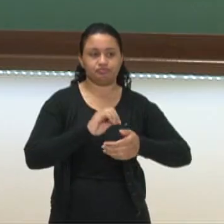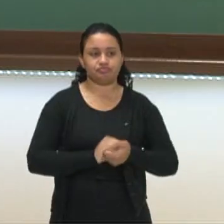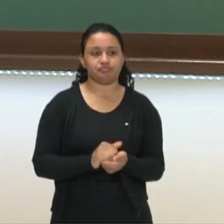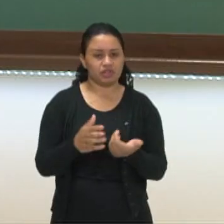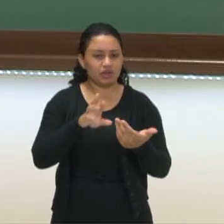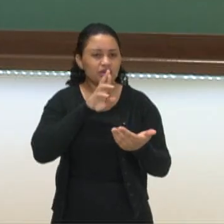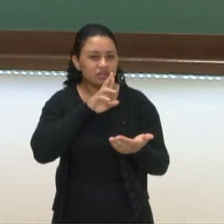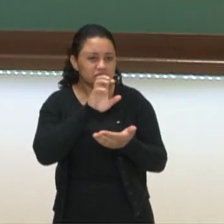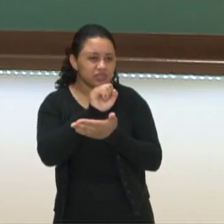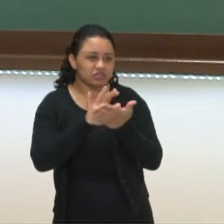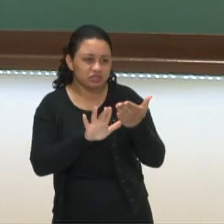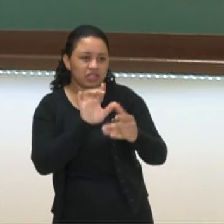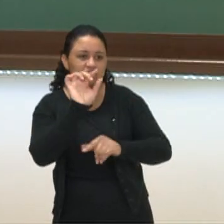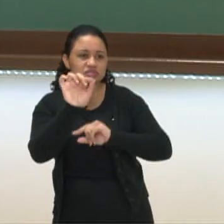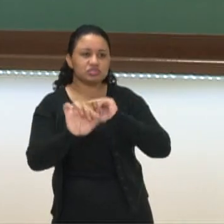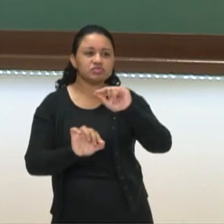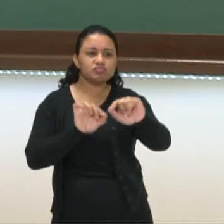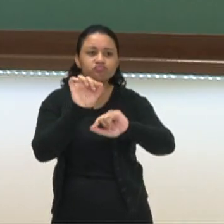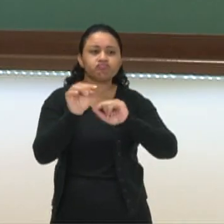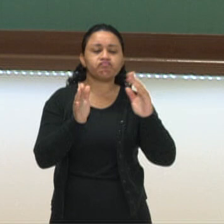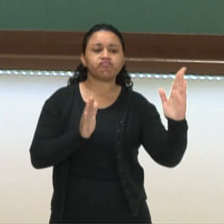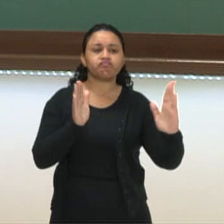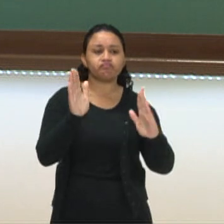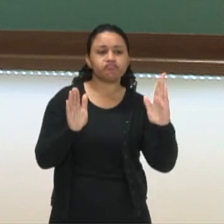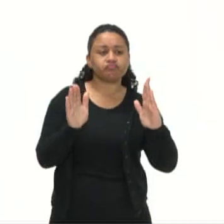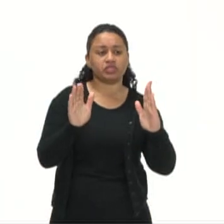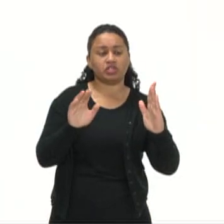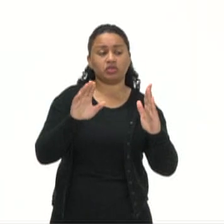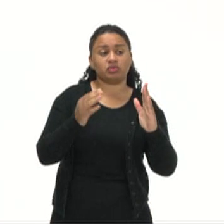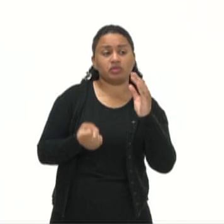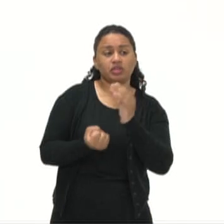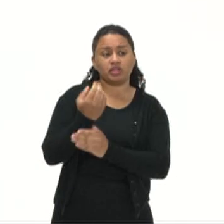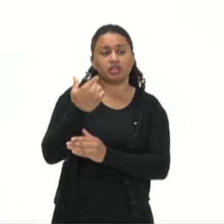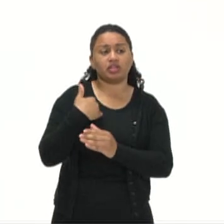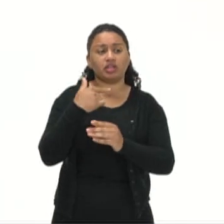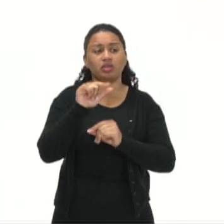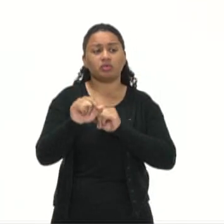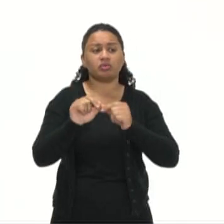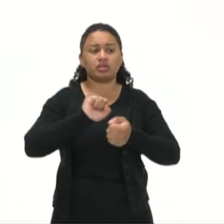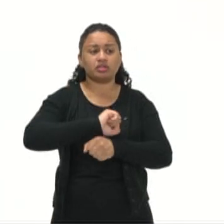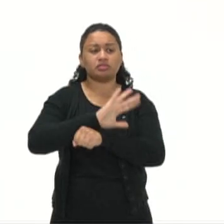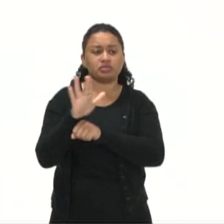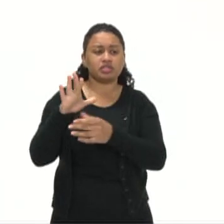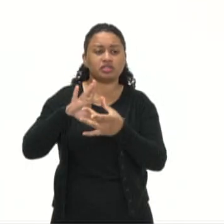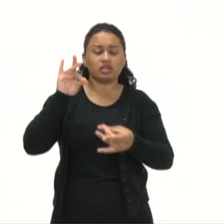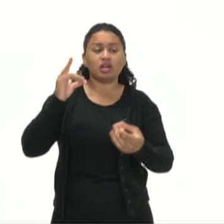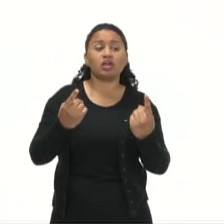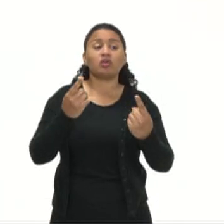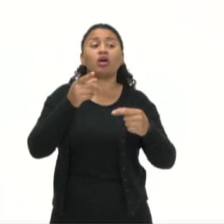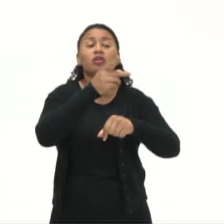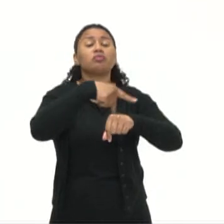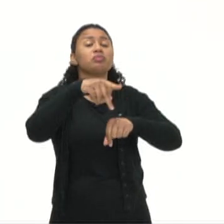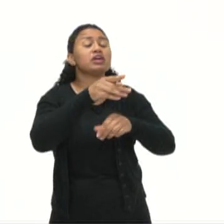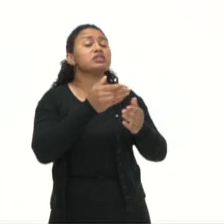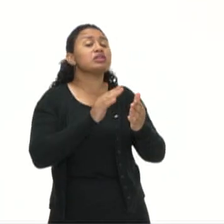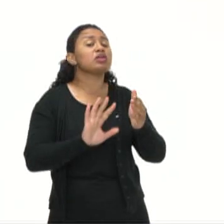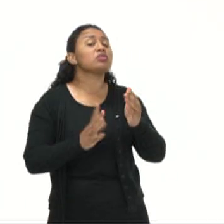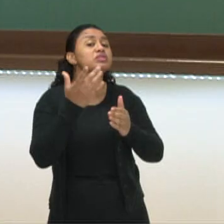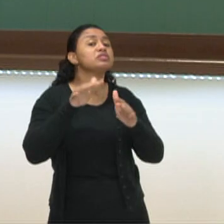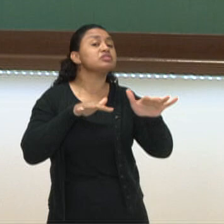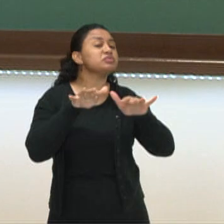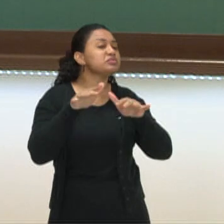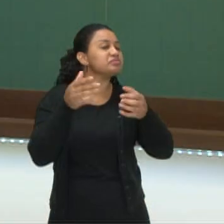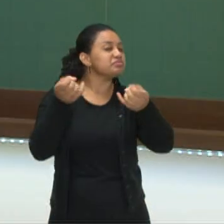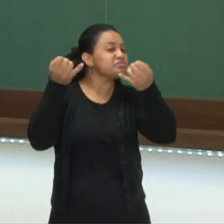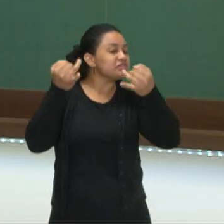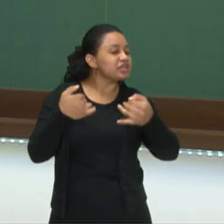Vamos responder uma perguntinha do que a gente viu até agora? Em qual período da história surge o expressionismo abstrato? E em qual país aconteceu esse movimento? Acabamos de